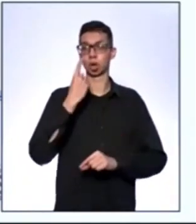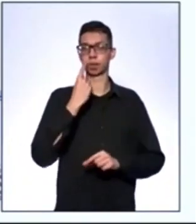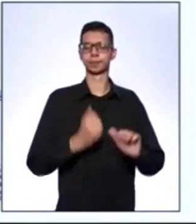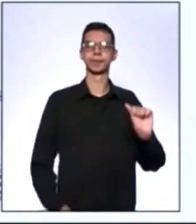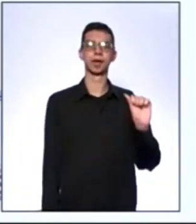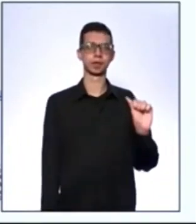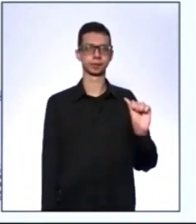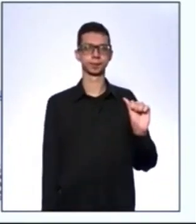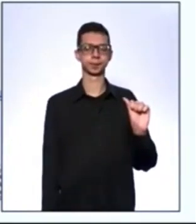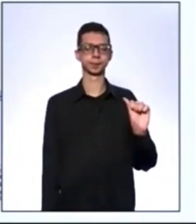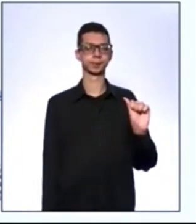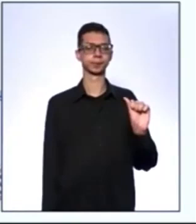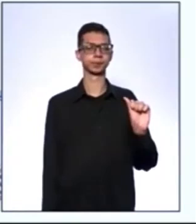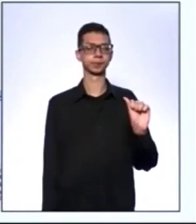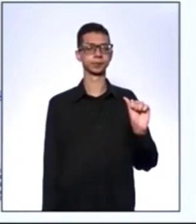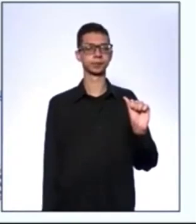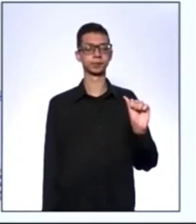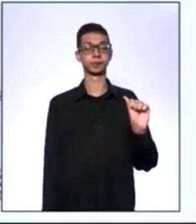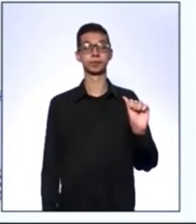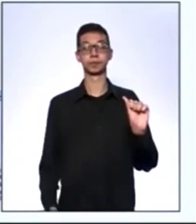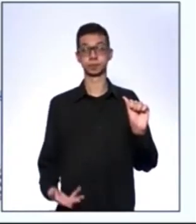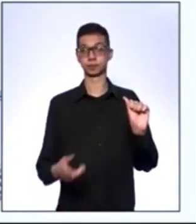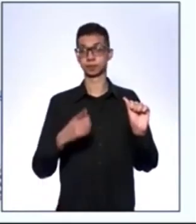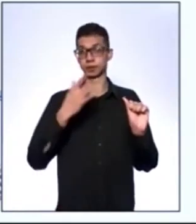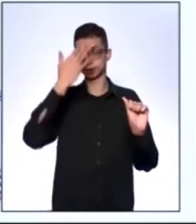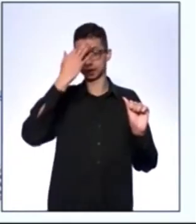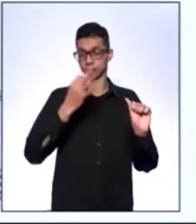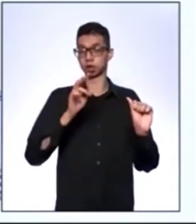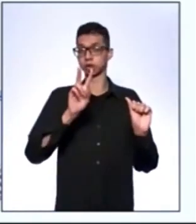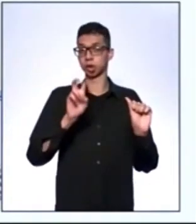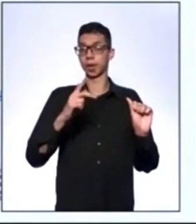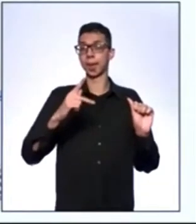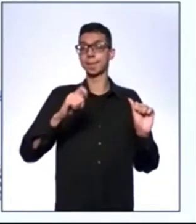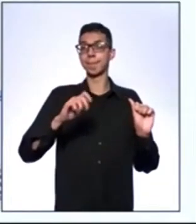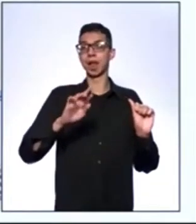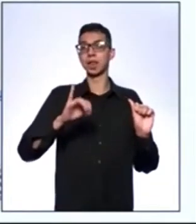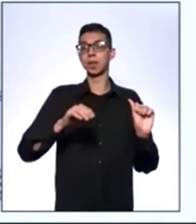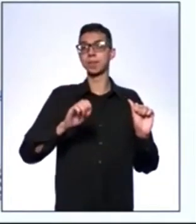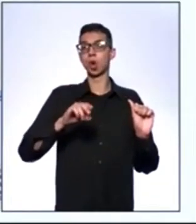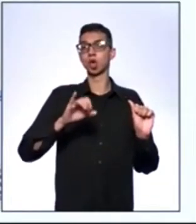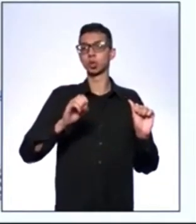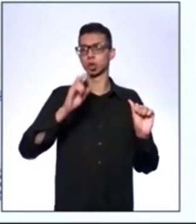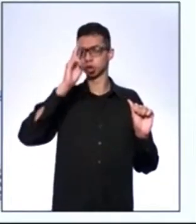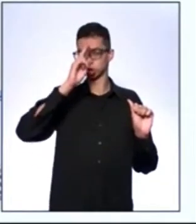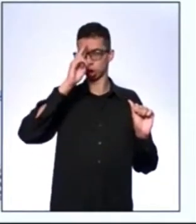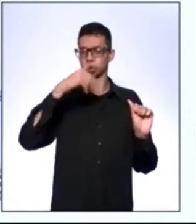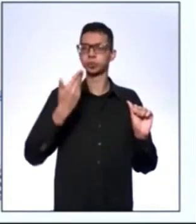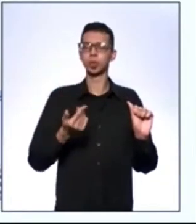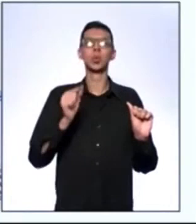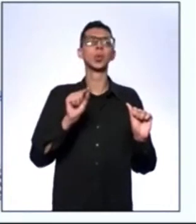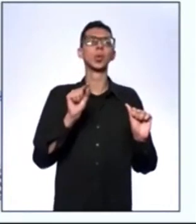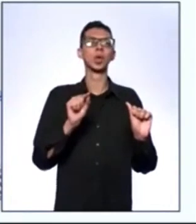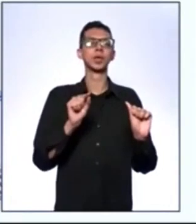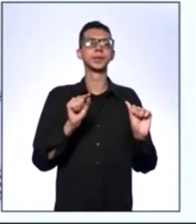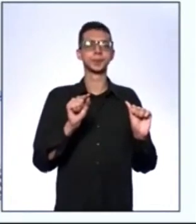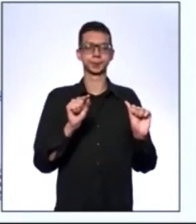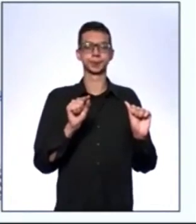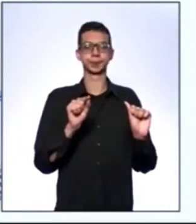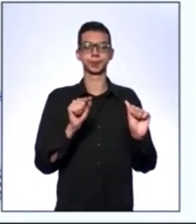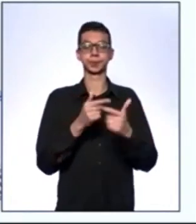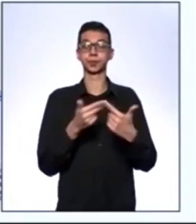A. Com base nessa concepção de patrimônio histórico, é correto afirmar que os bens culturais de natureza